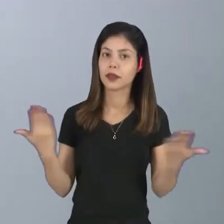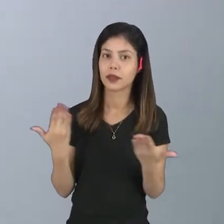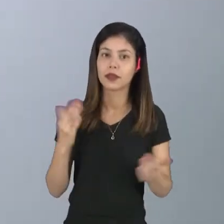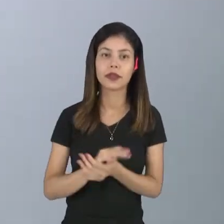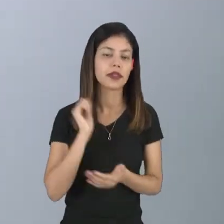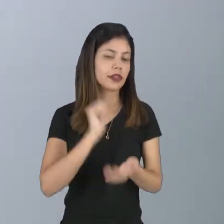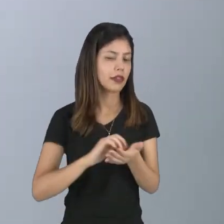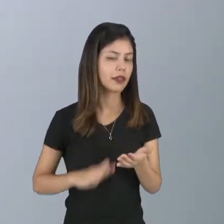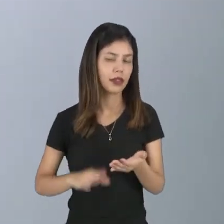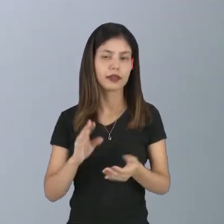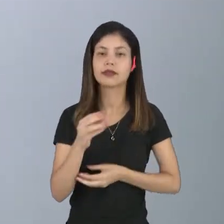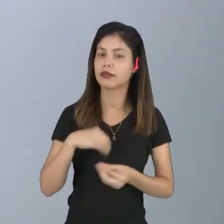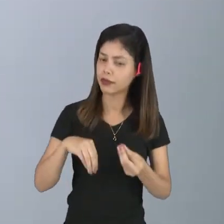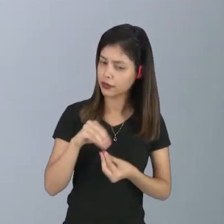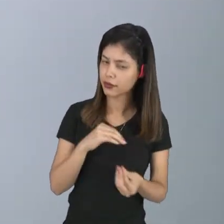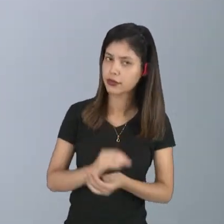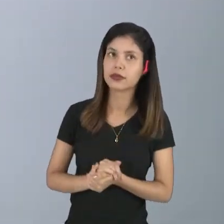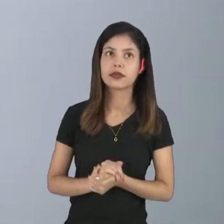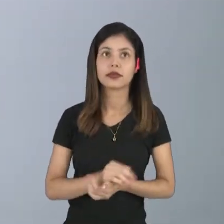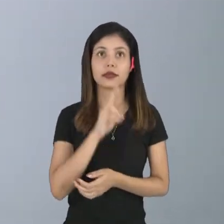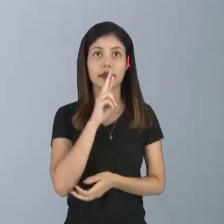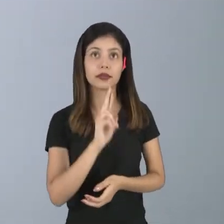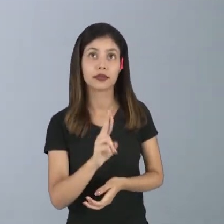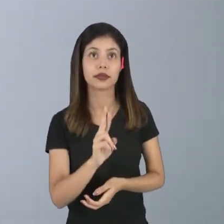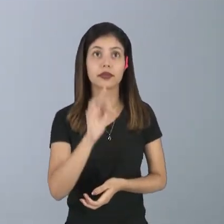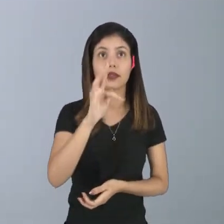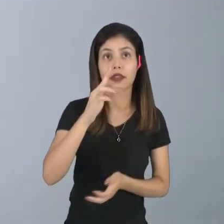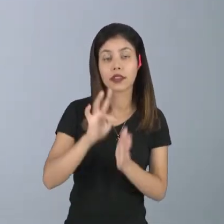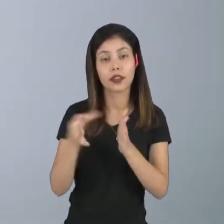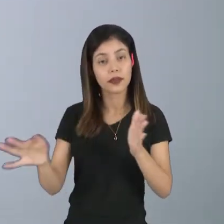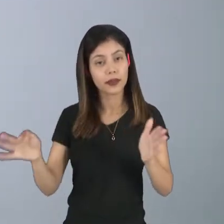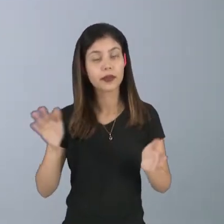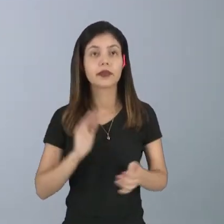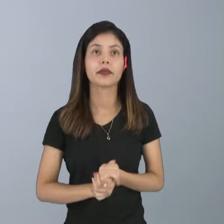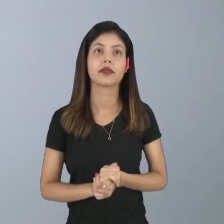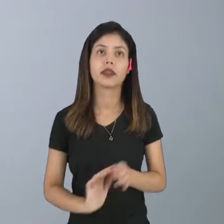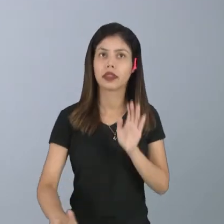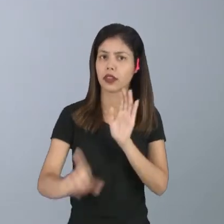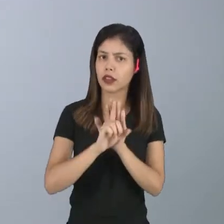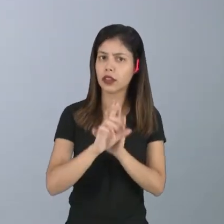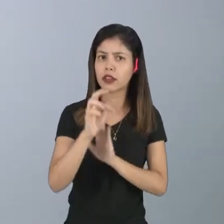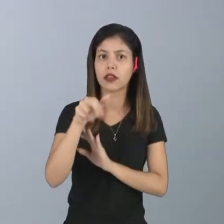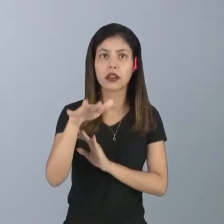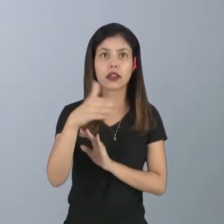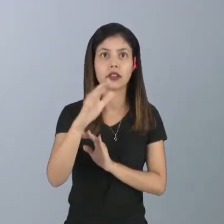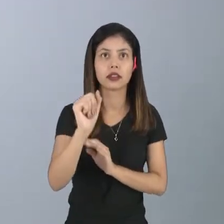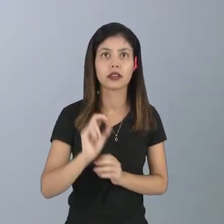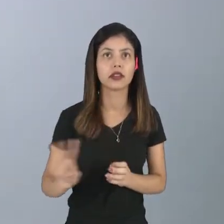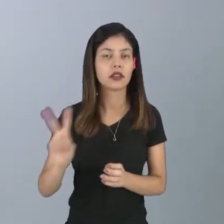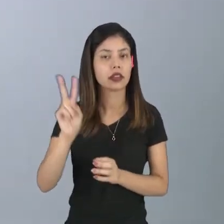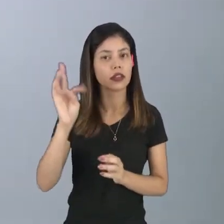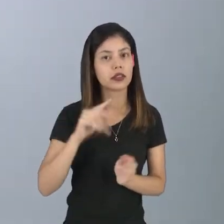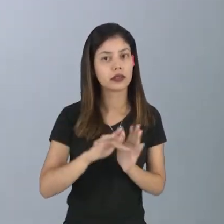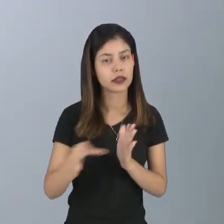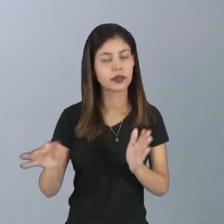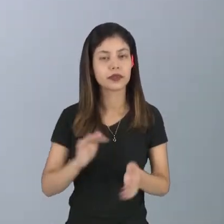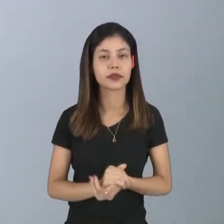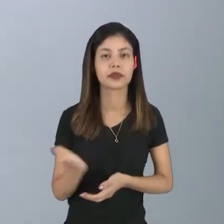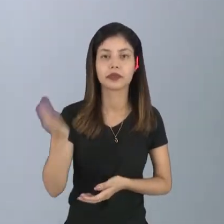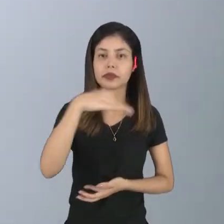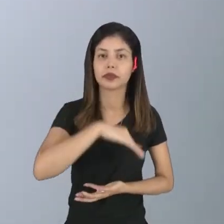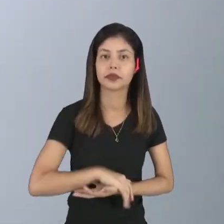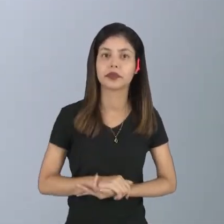resolver exercícios que envolvem valor de função, né? Lei de formação de função e tudo mais. Então, vamos lá.